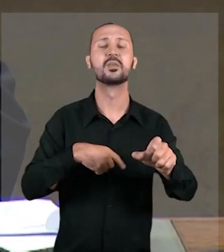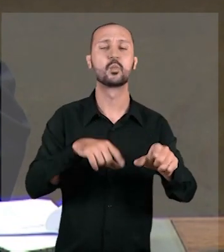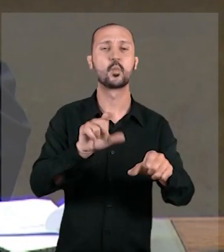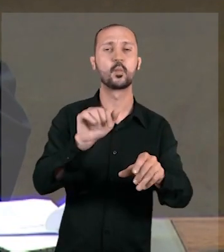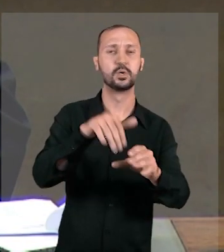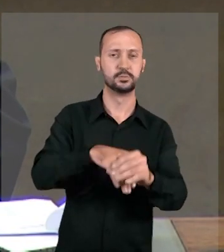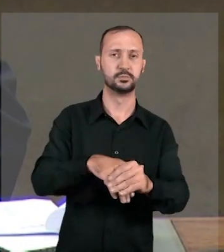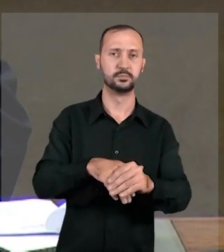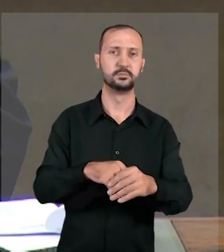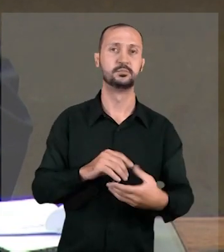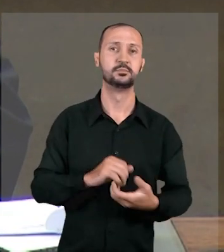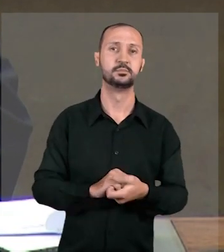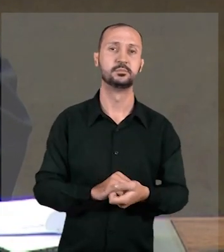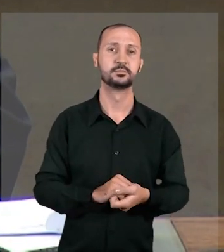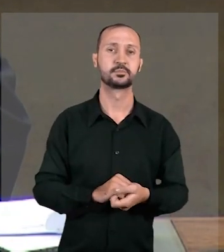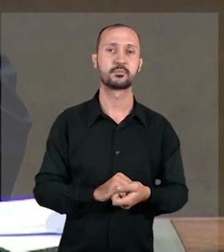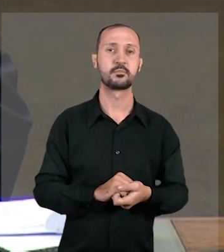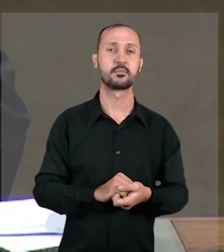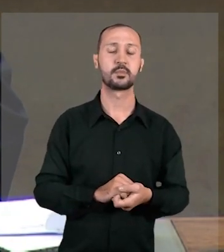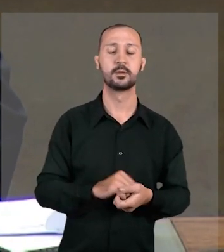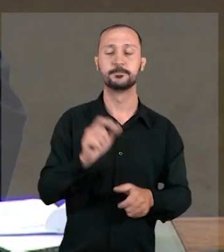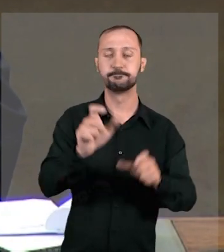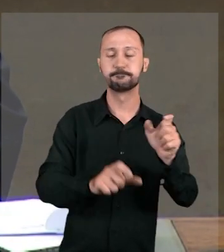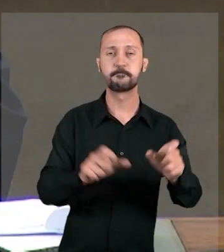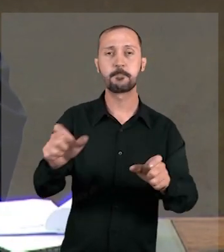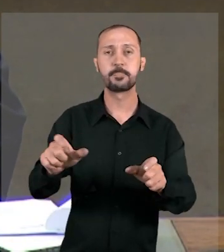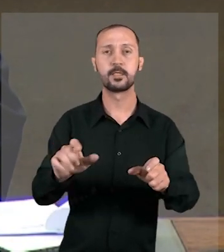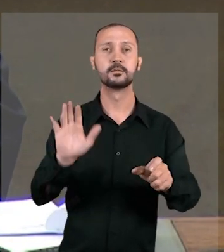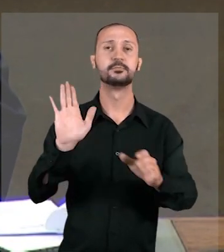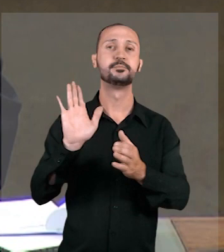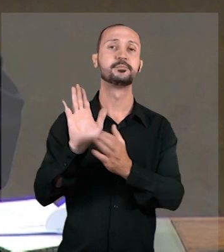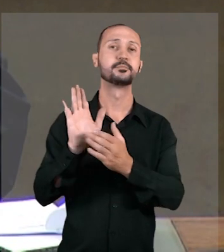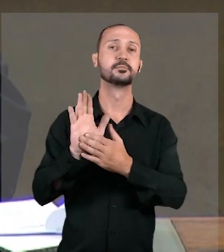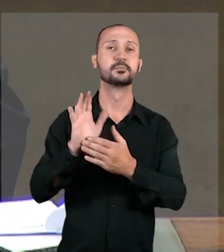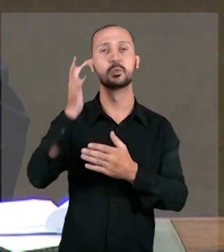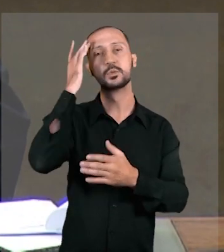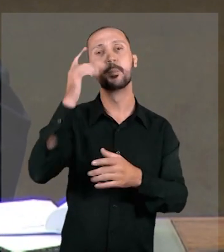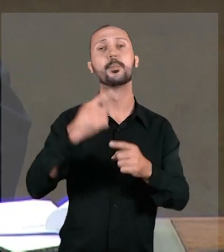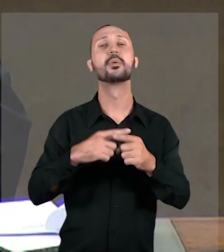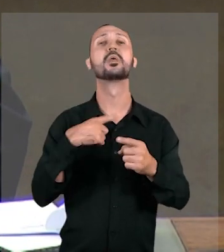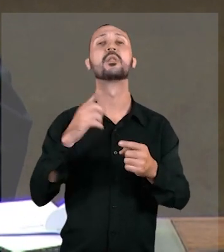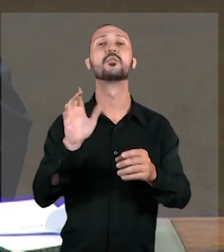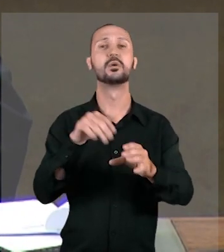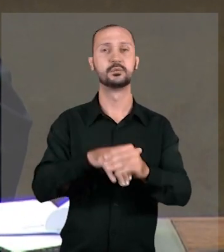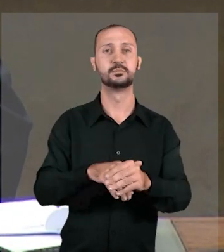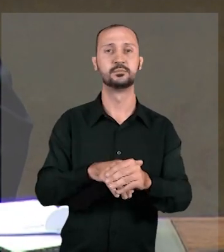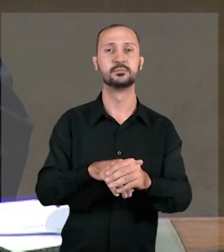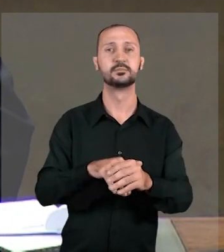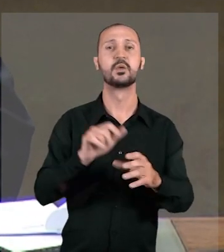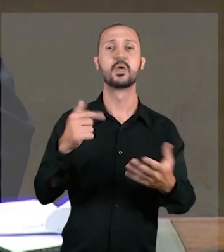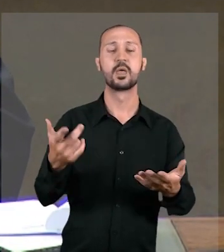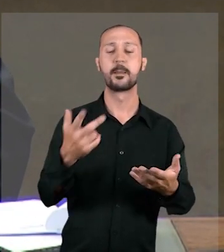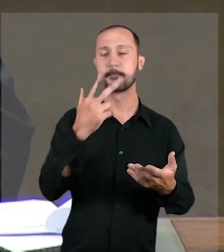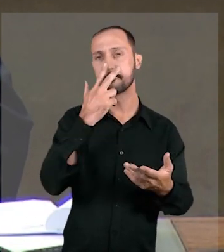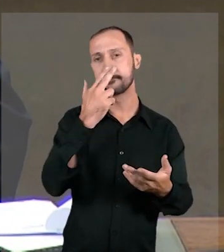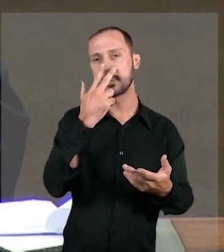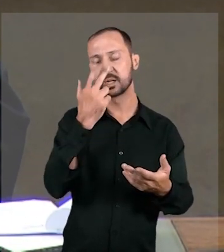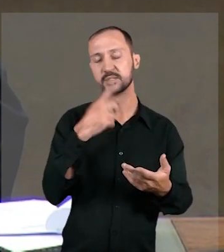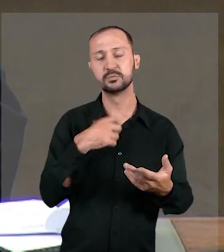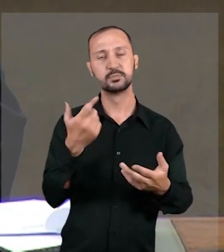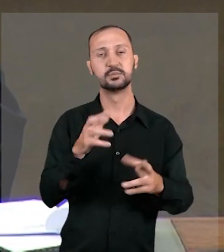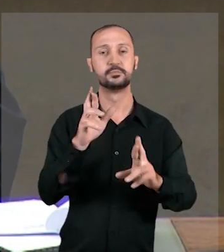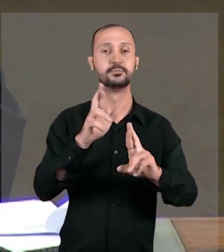elegeu. E o candidato não sabe por quem ele foi eleito. É um sistema de